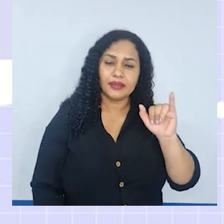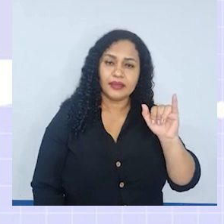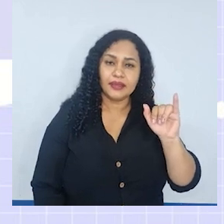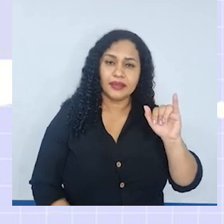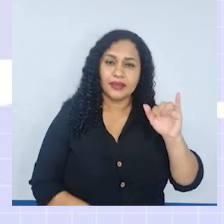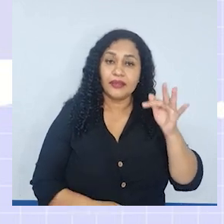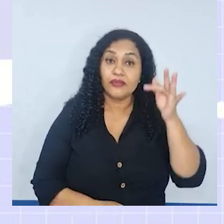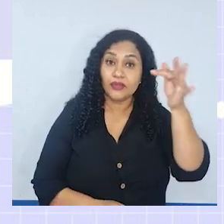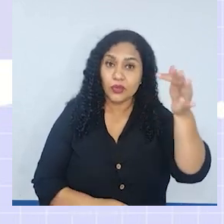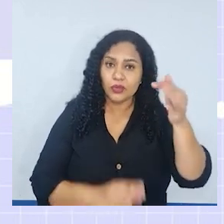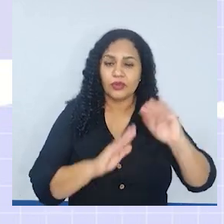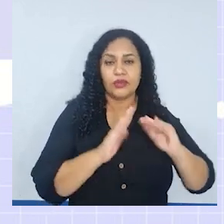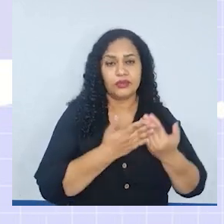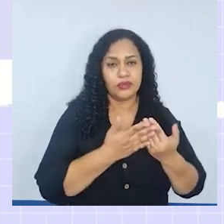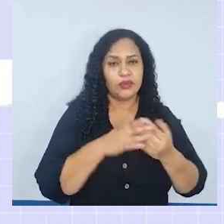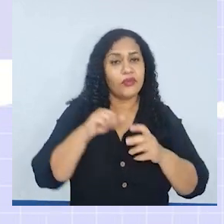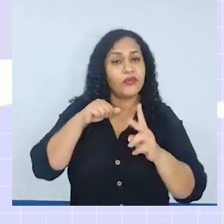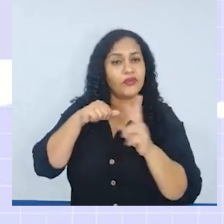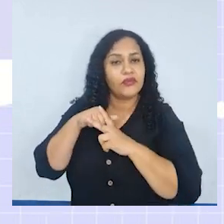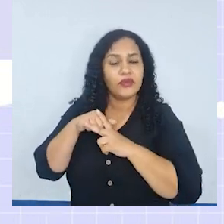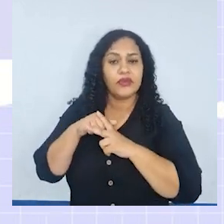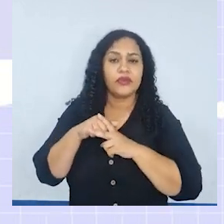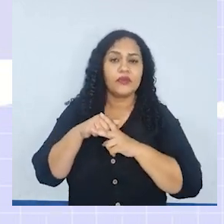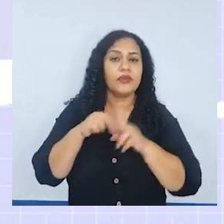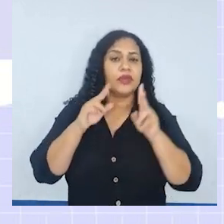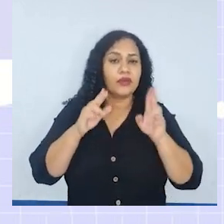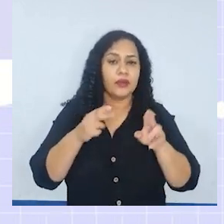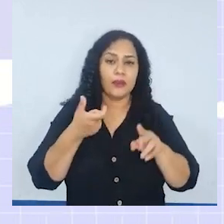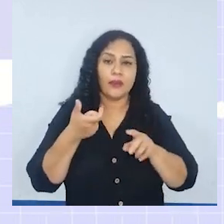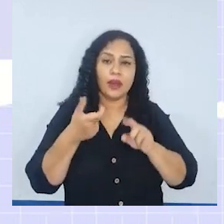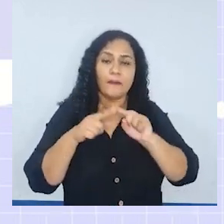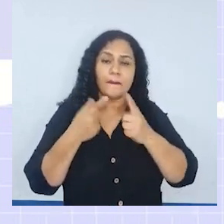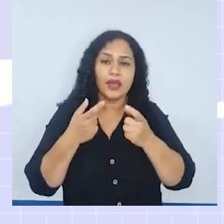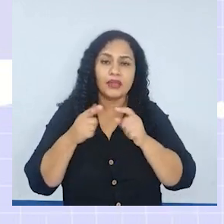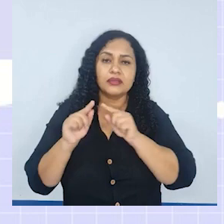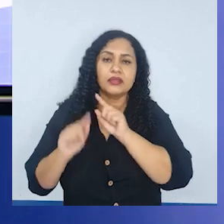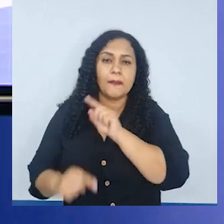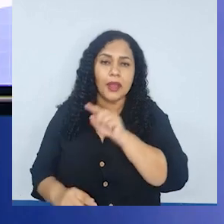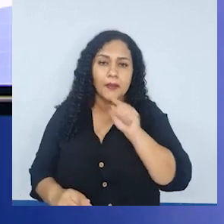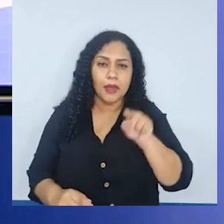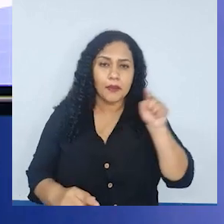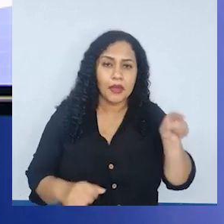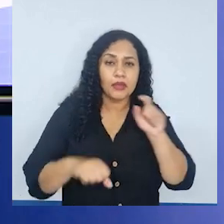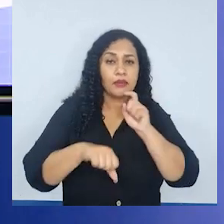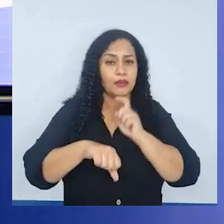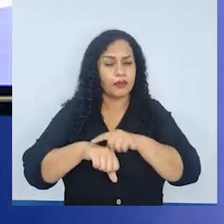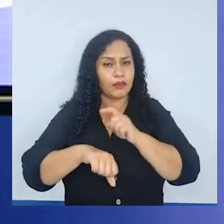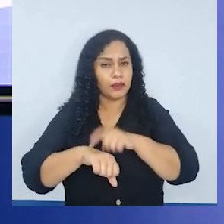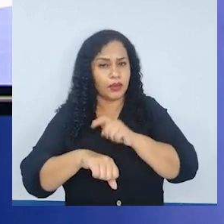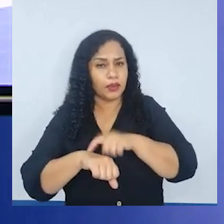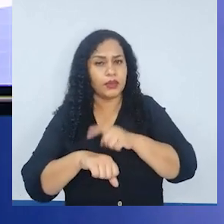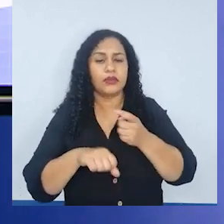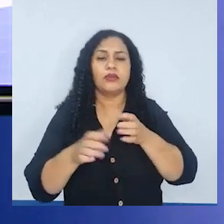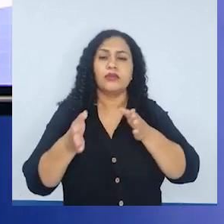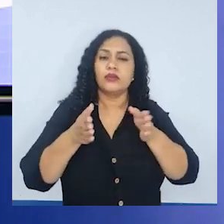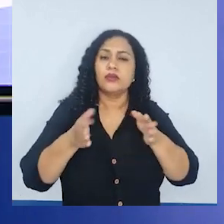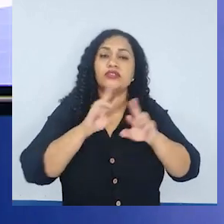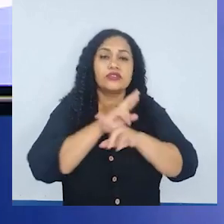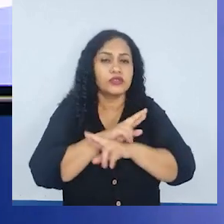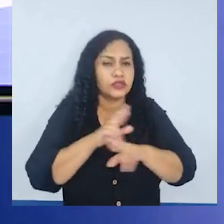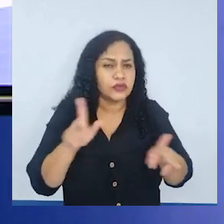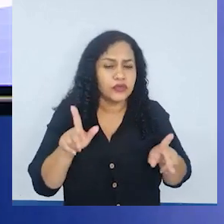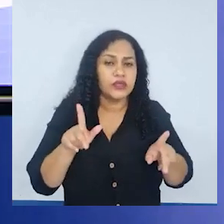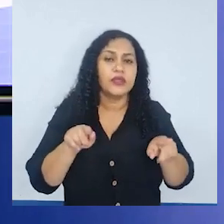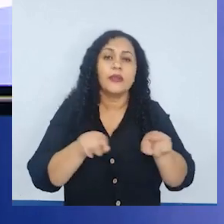Observe como o mesmo verbo indica tempos diferentes. Os verbos, eles vão variar também